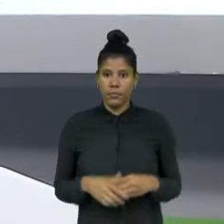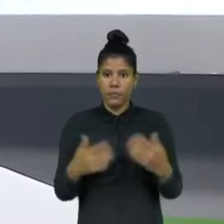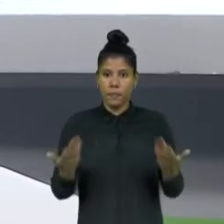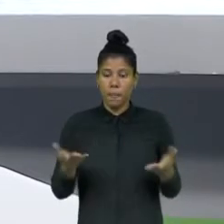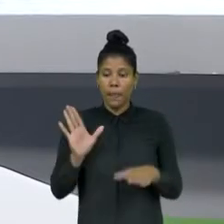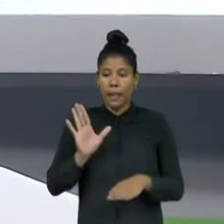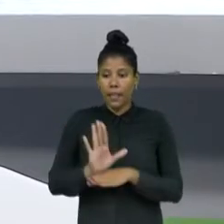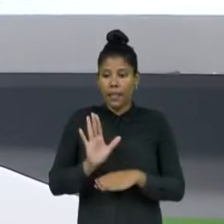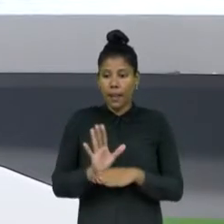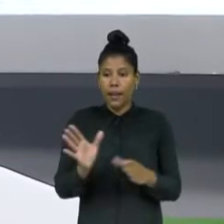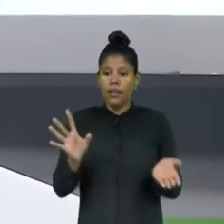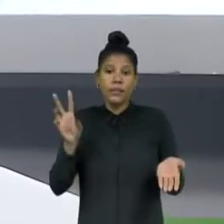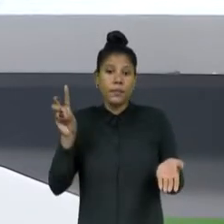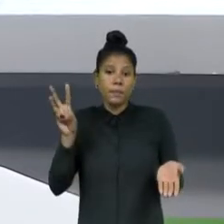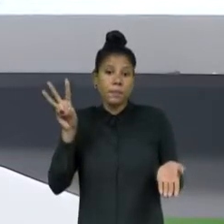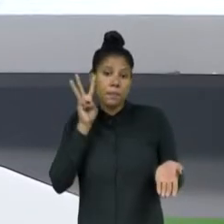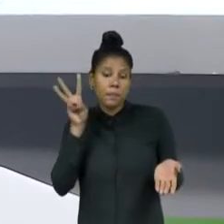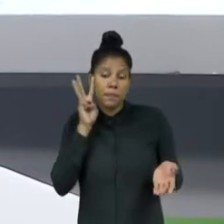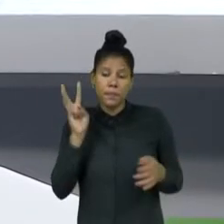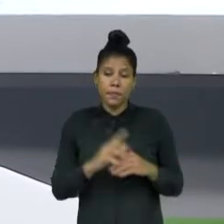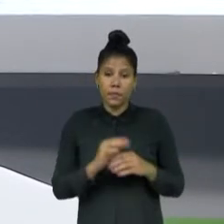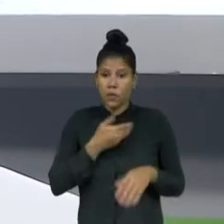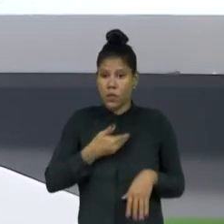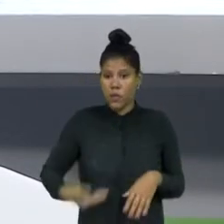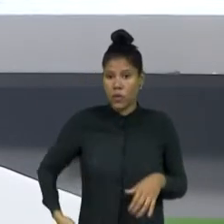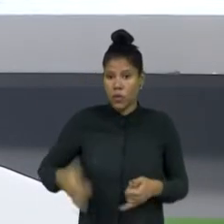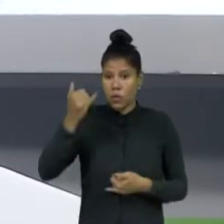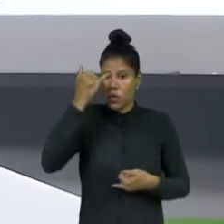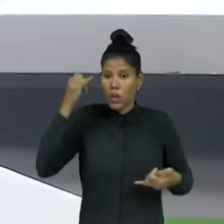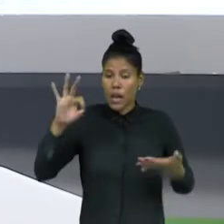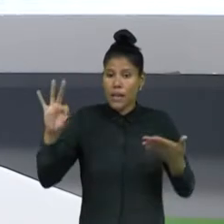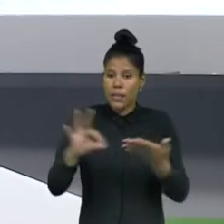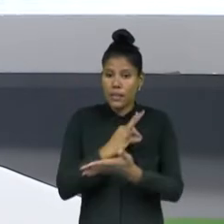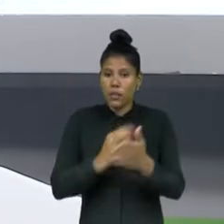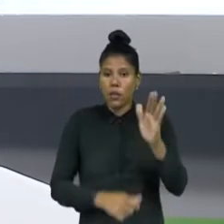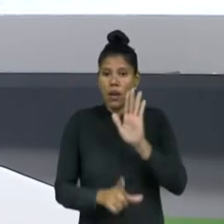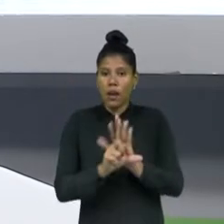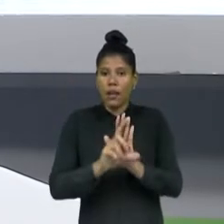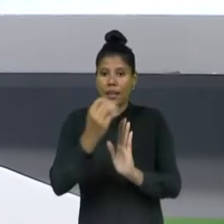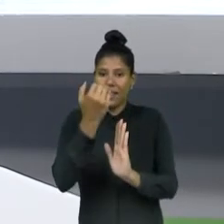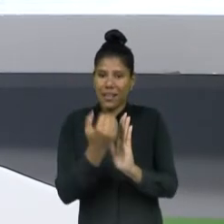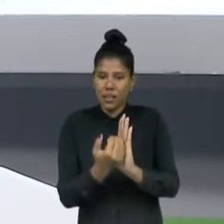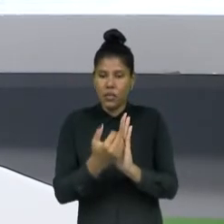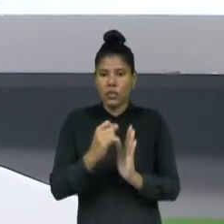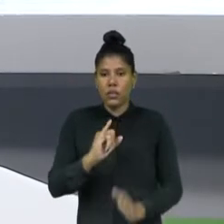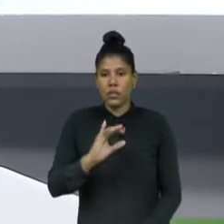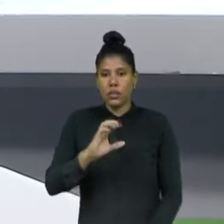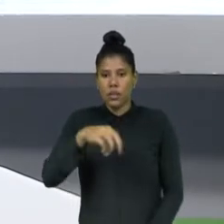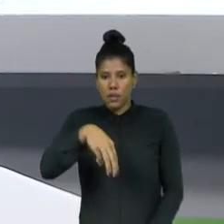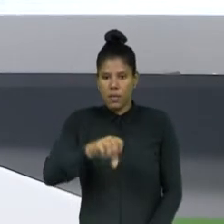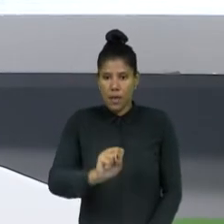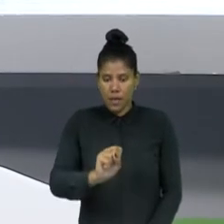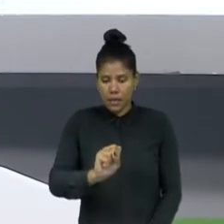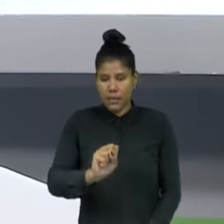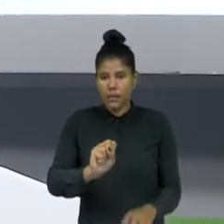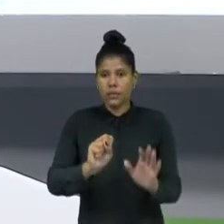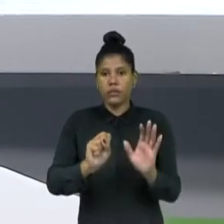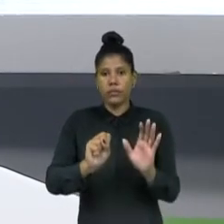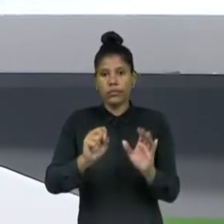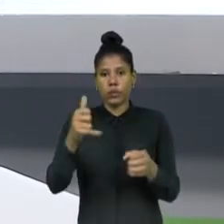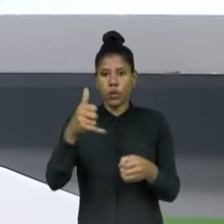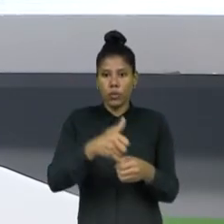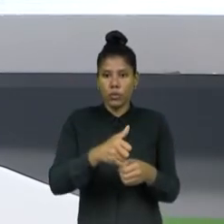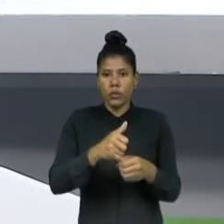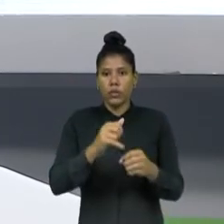desta terça-feira, a governadora Isolda Sela sancionou a lei que reduz a alíquota do ICMS sobre os combustíveis, energia,